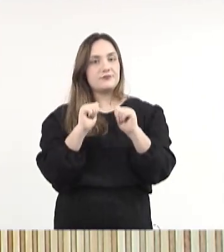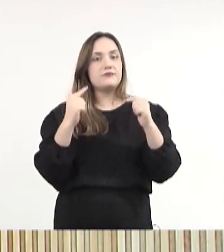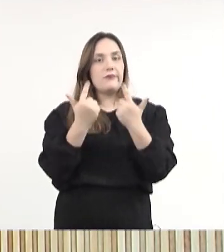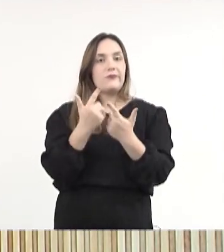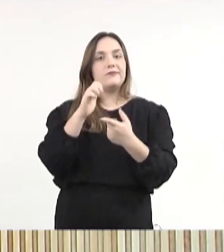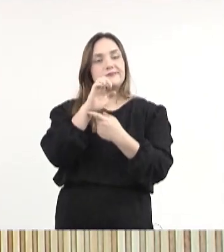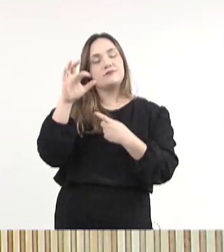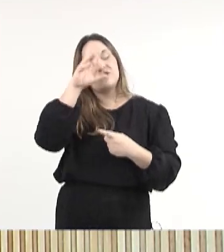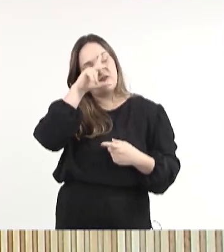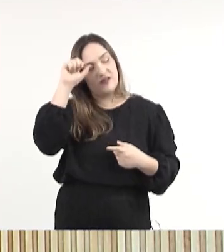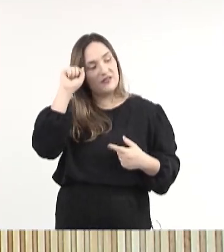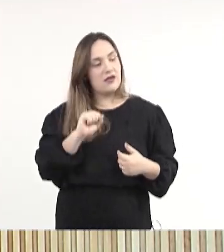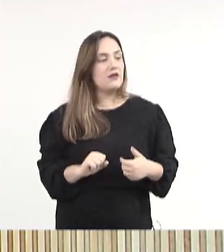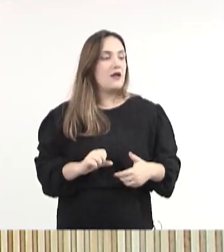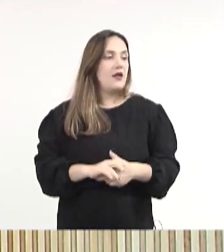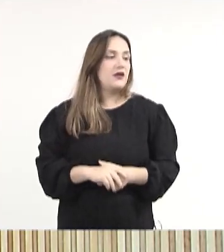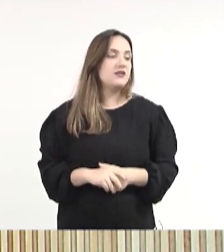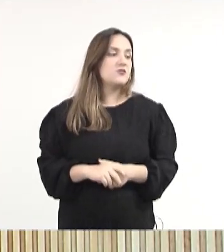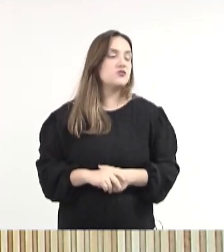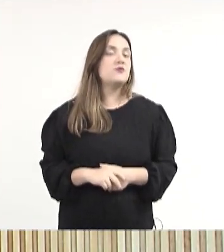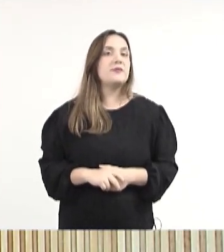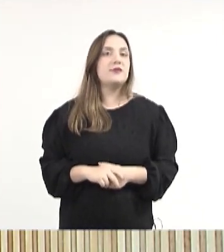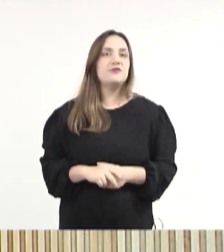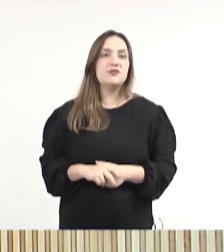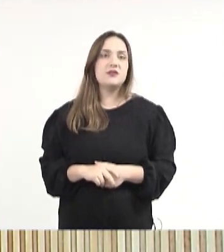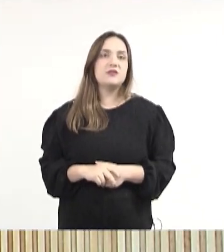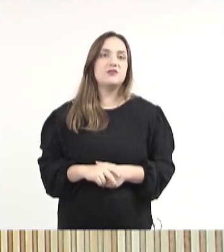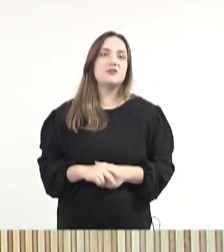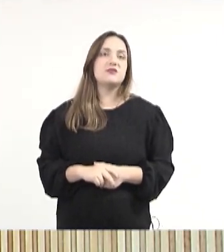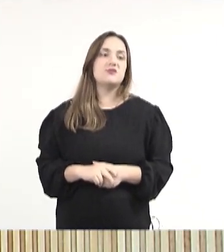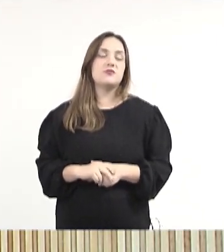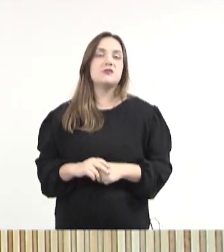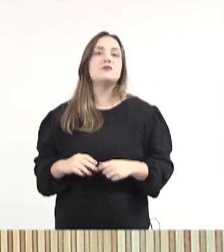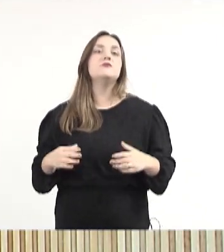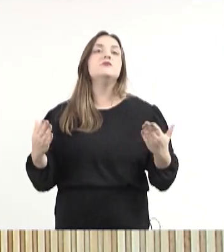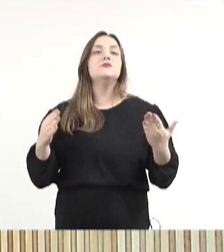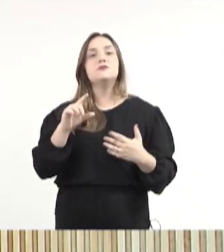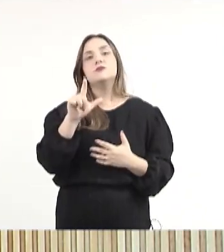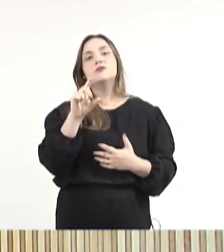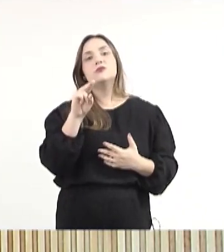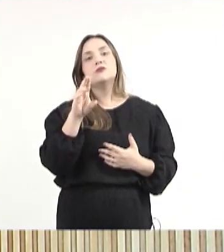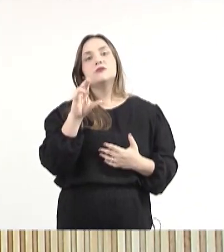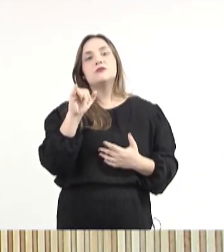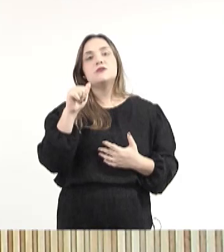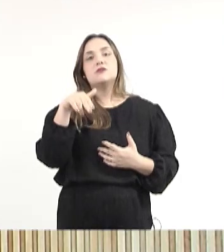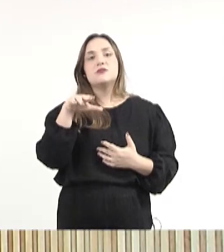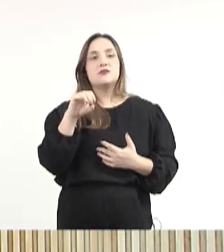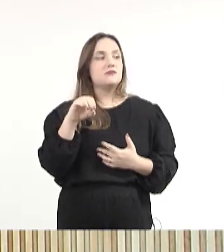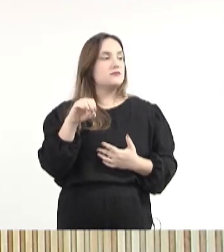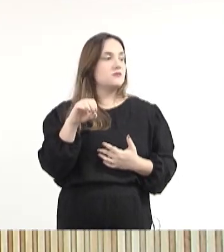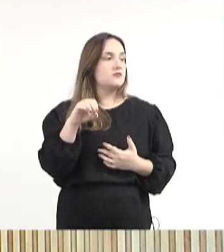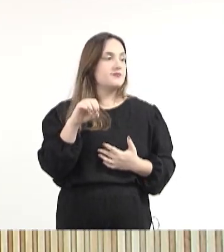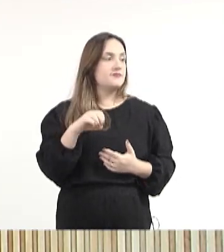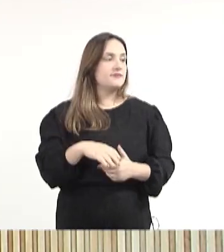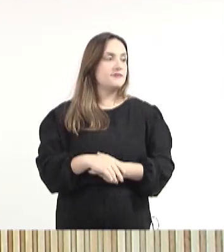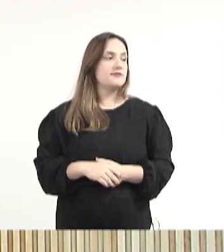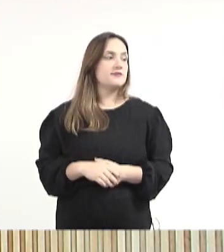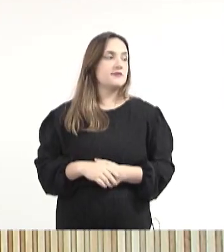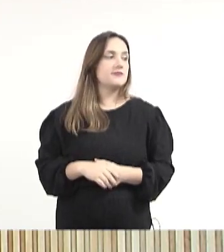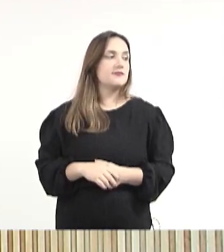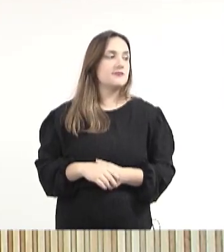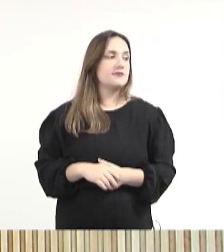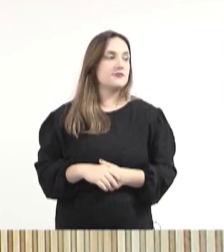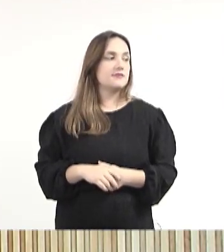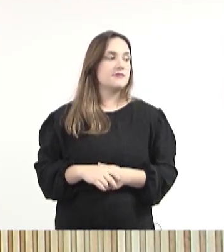Mato Grosso do Sul por permitir a realização desse trabalho, ao nosso secretário de Comunicação, Luciano Lima, e ao nosso coordenador da